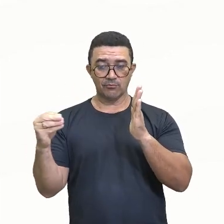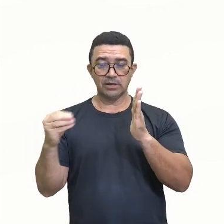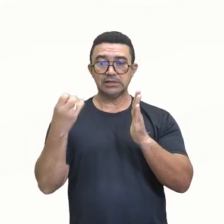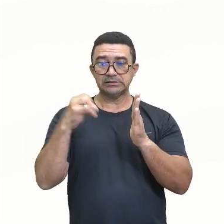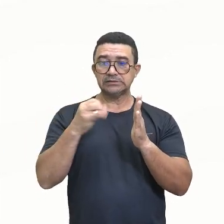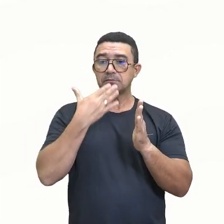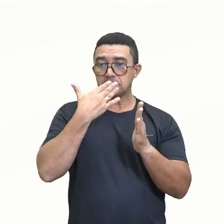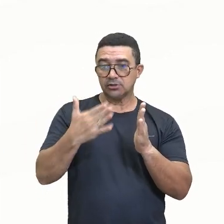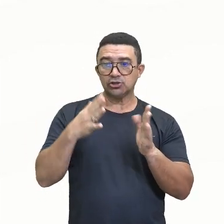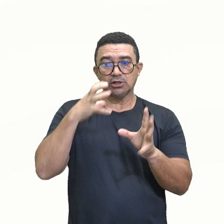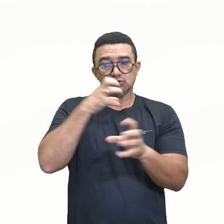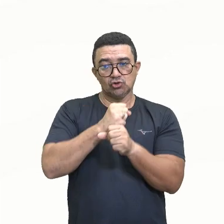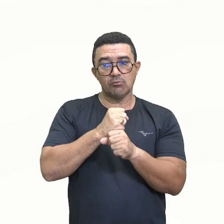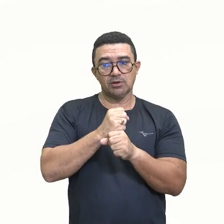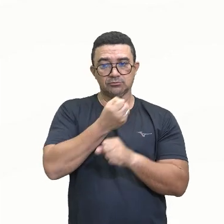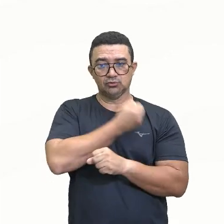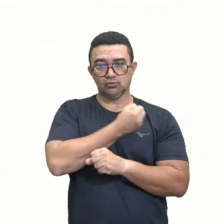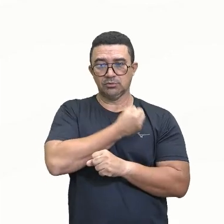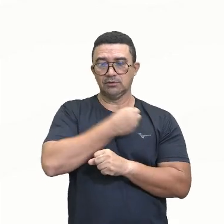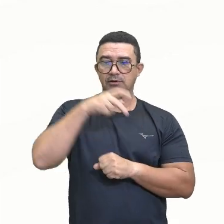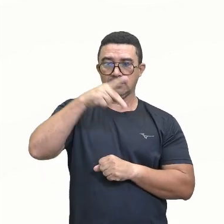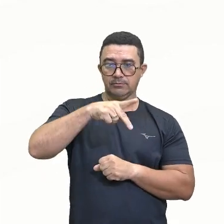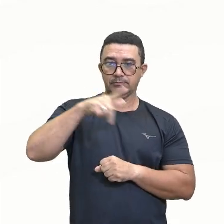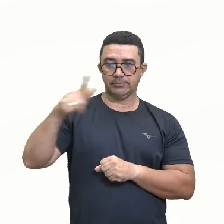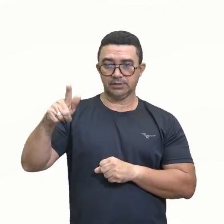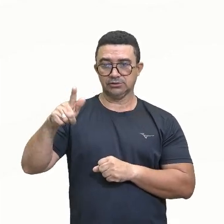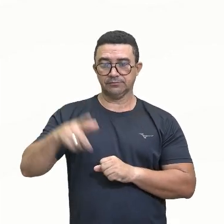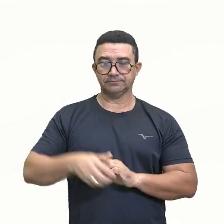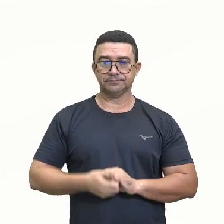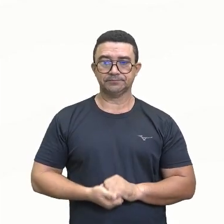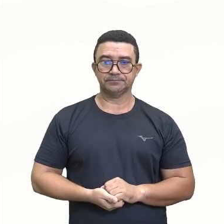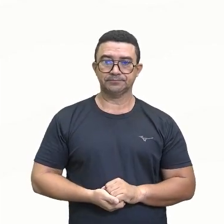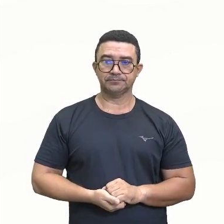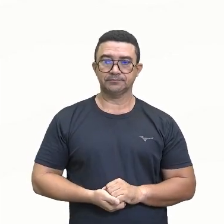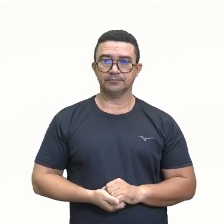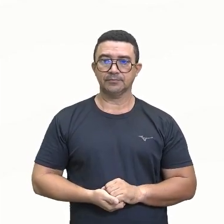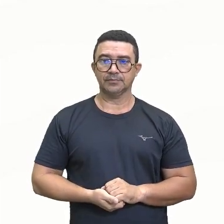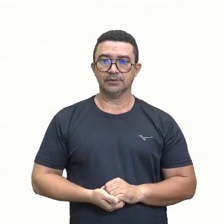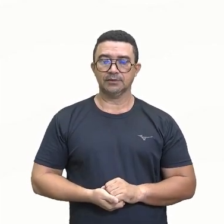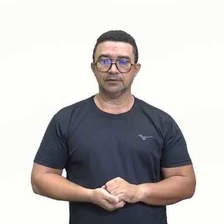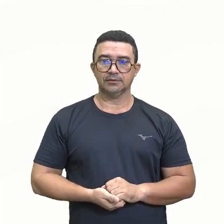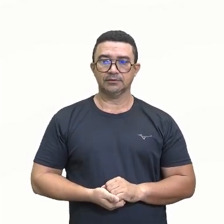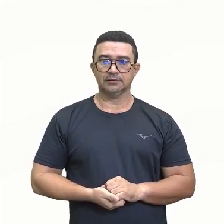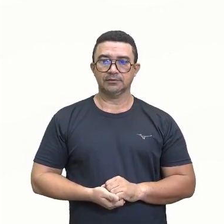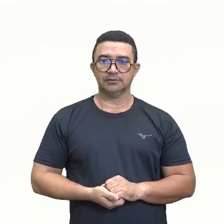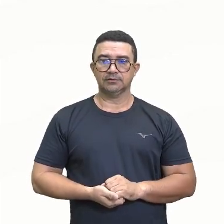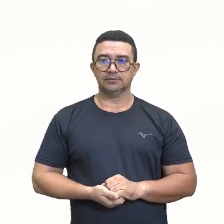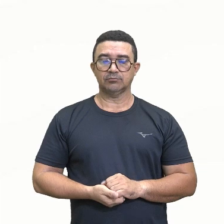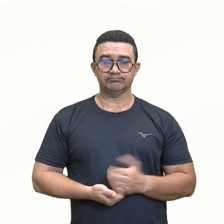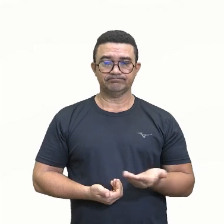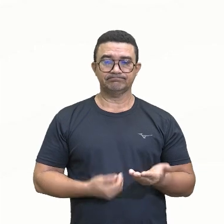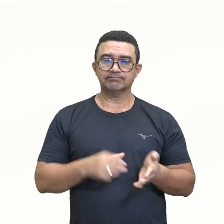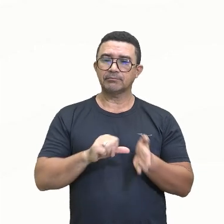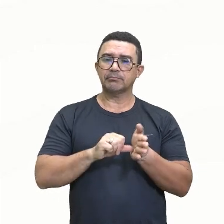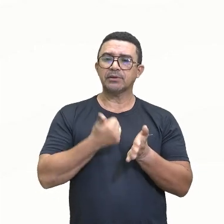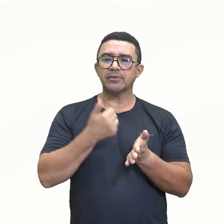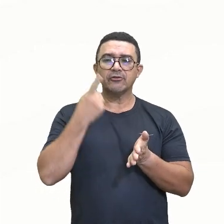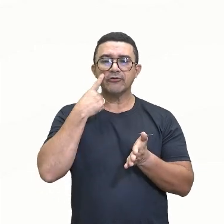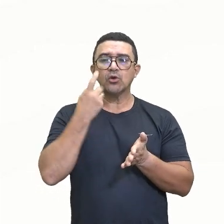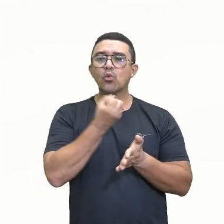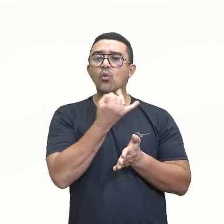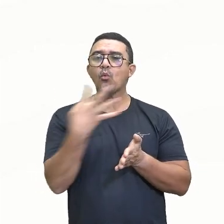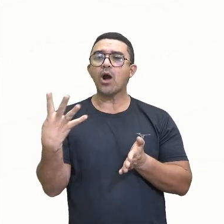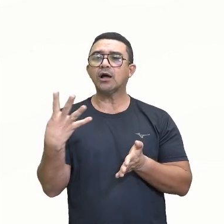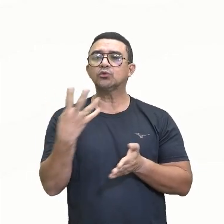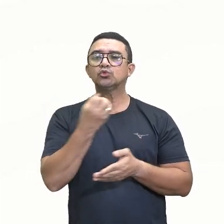dos termos da PG. Então, vamos ver quais são essas expressões? A primeira, você vai verificar a quantidade de